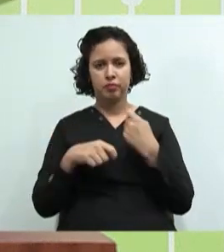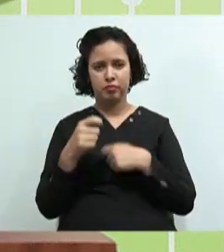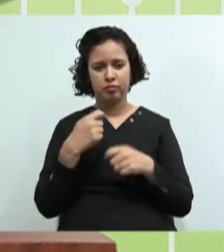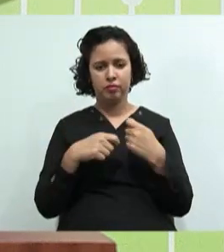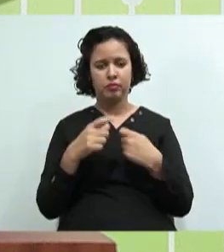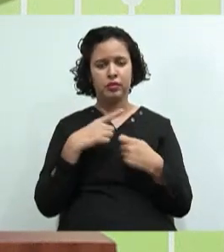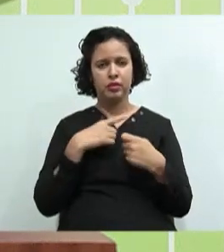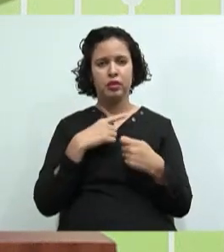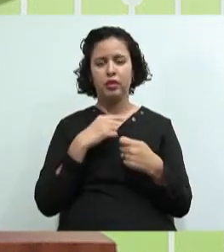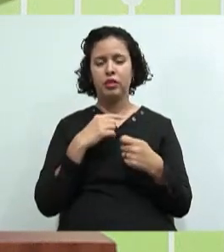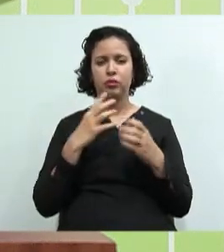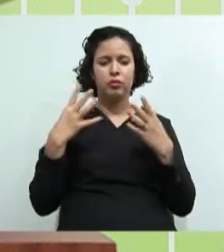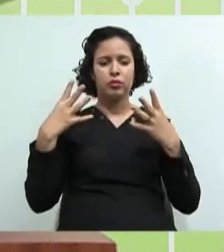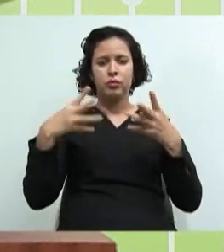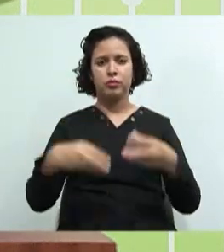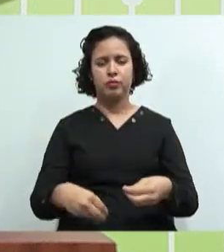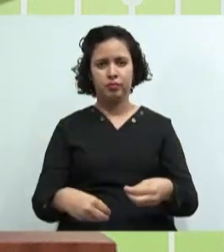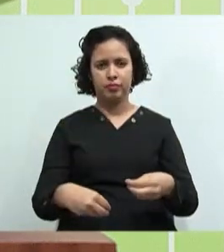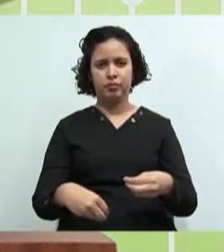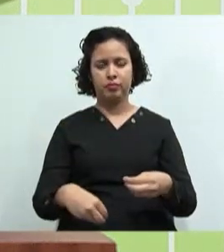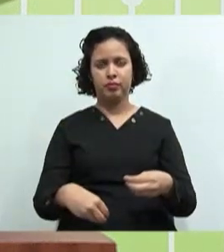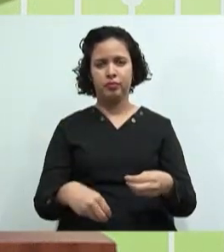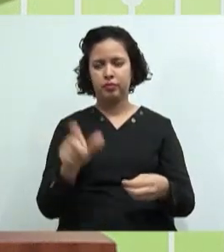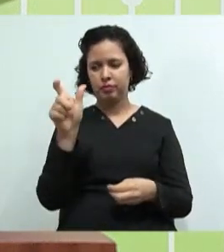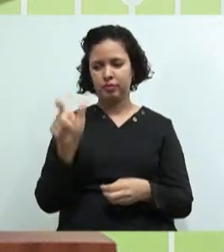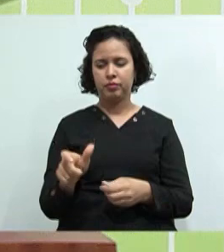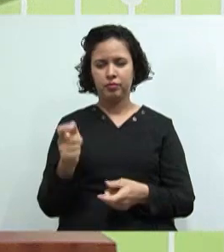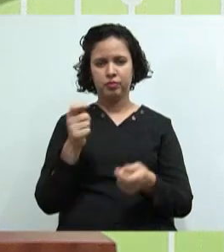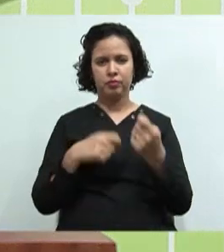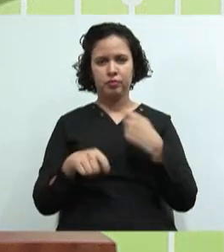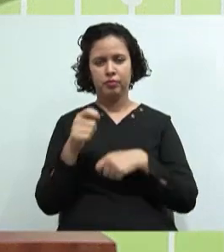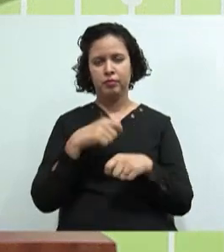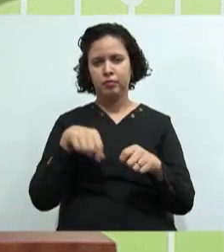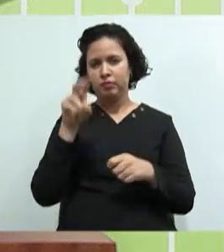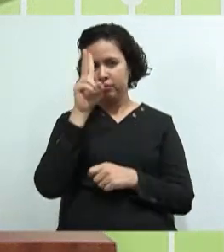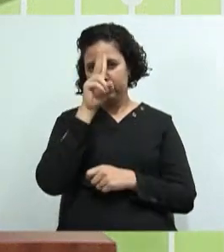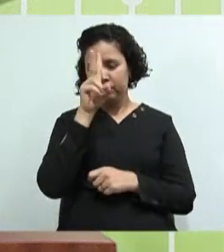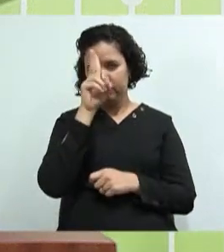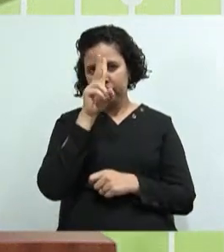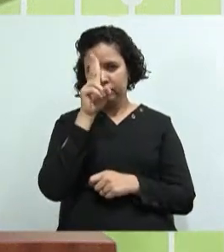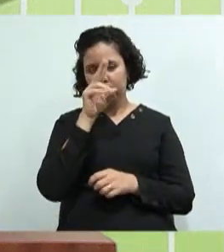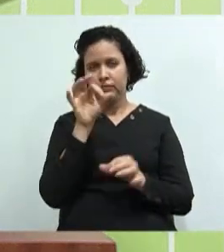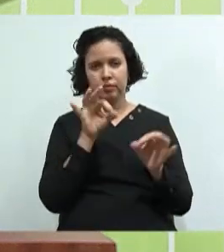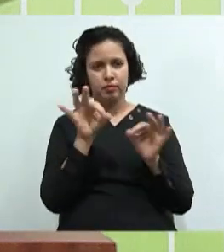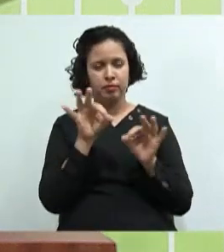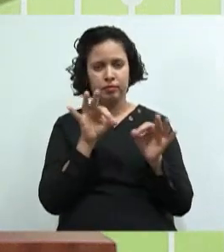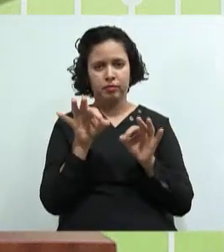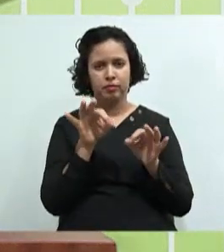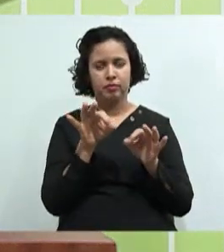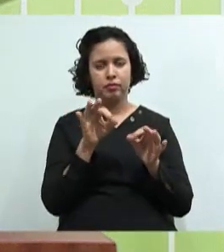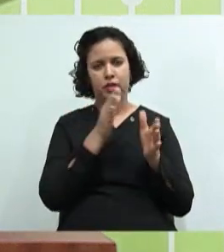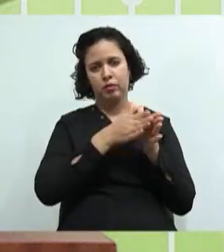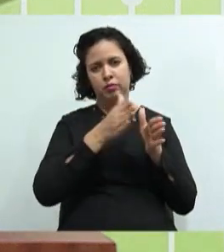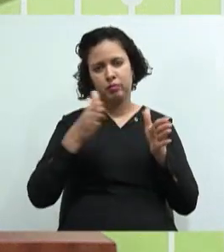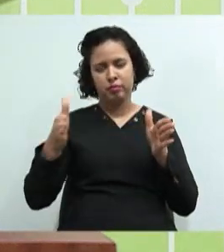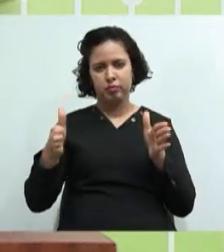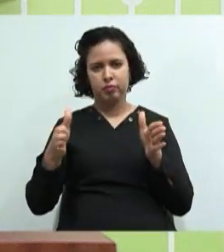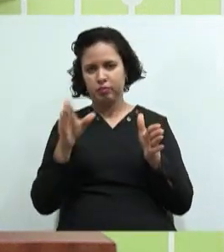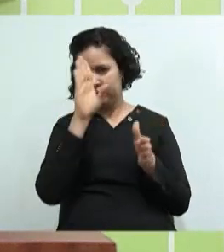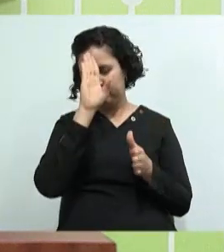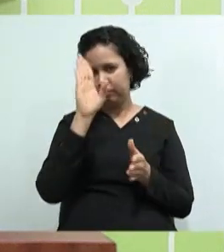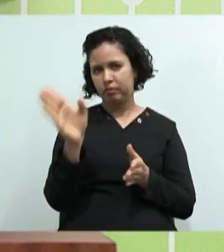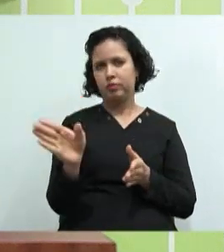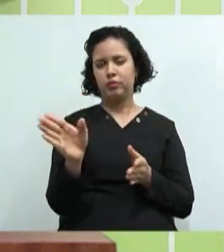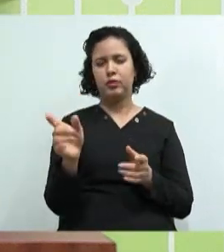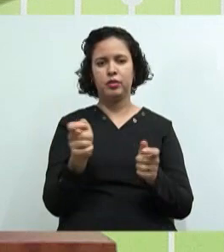resposta eu coloquei todas elas. Sempre que você for lembrar em funções administrativas, lembre sempre de planejamento, organização, direção